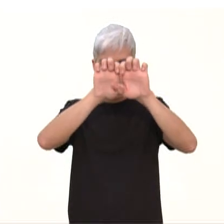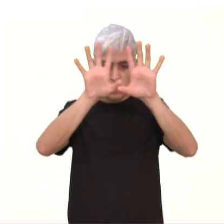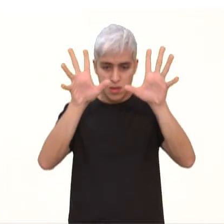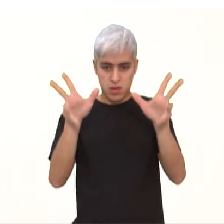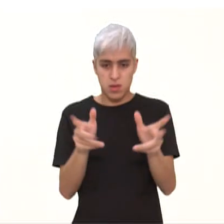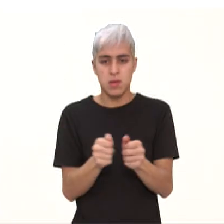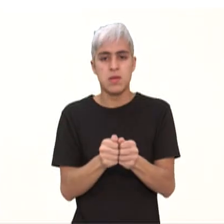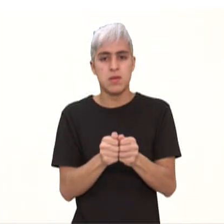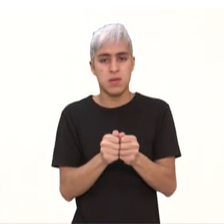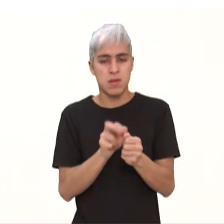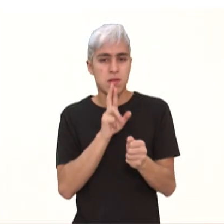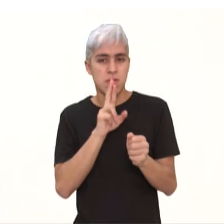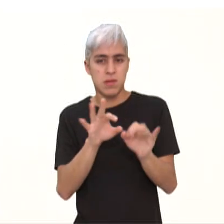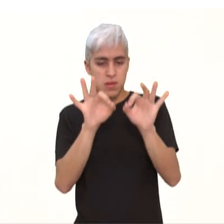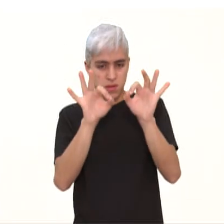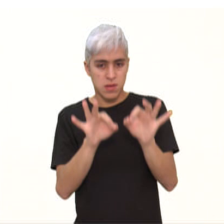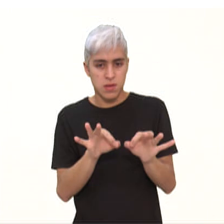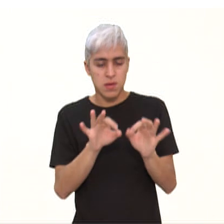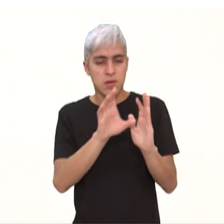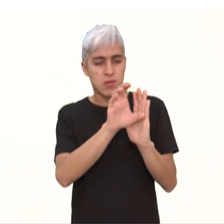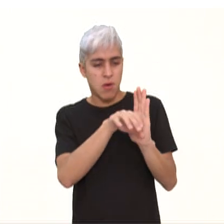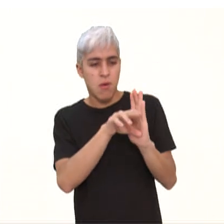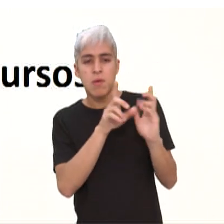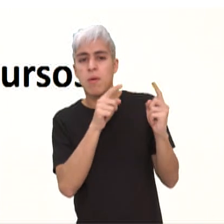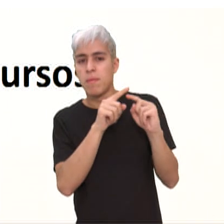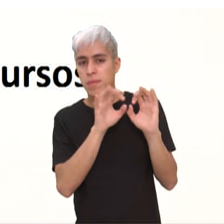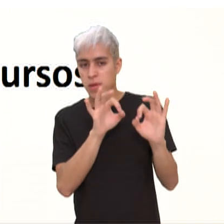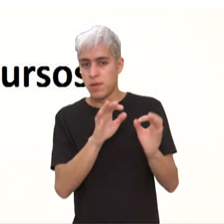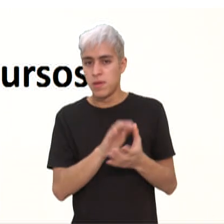é a resposta desse conceito em si.